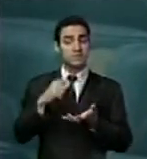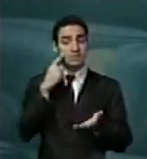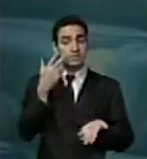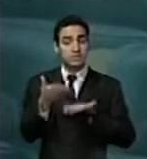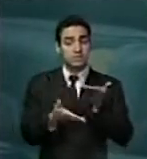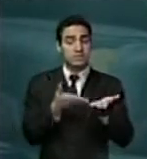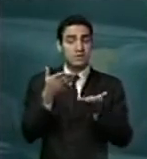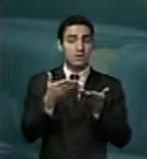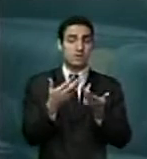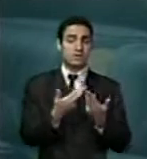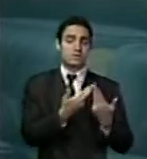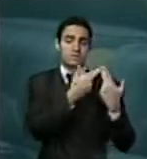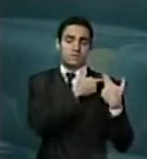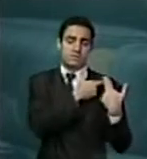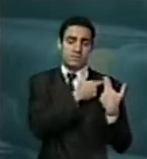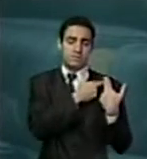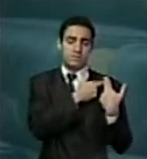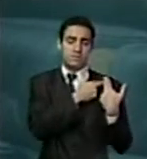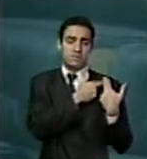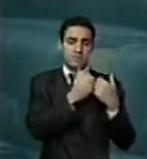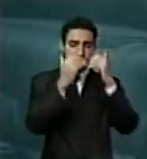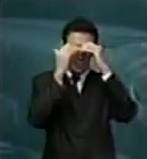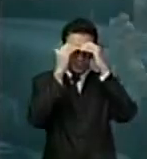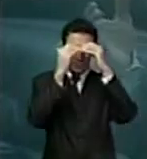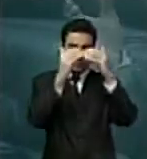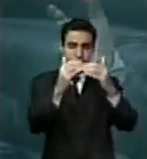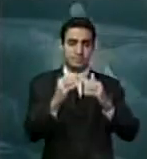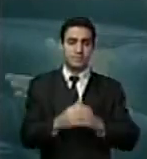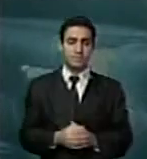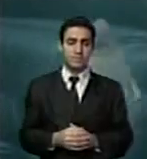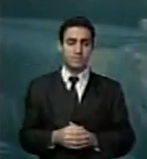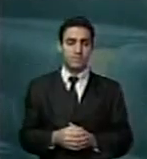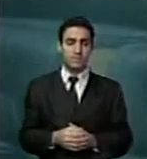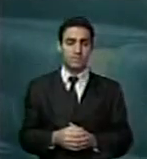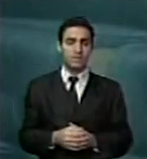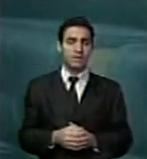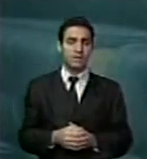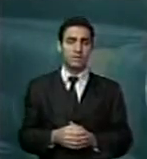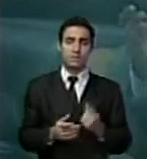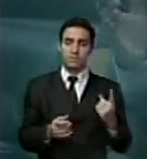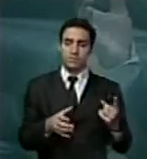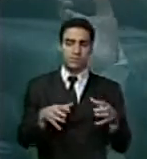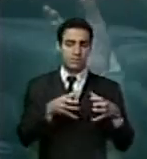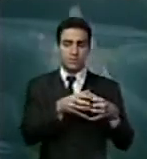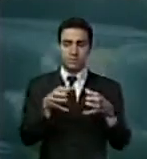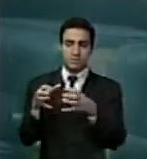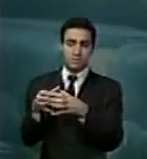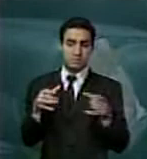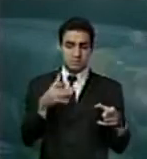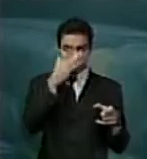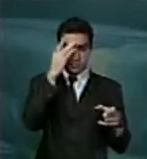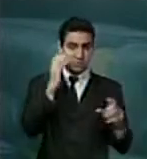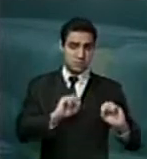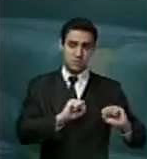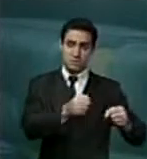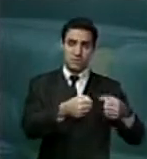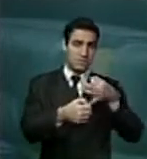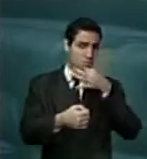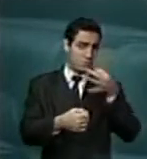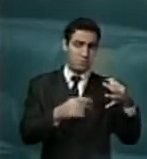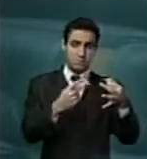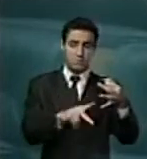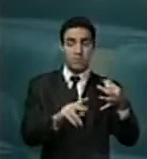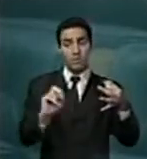com respeito e com responsabilidade de ambos os lados, daqueles que defendem esta ou aquela